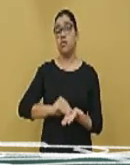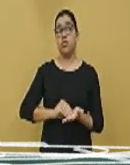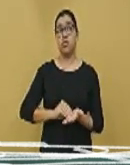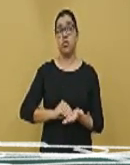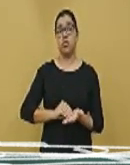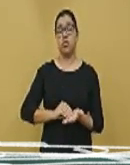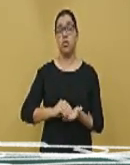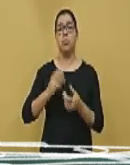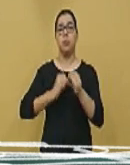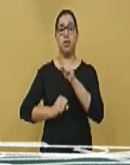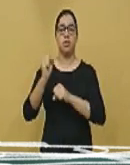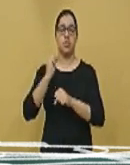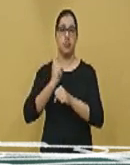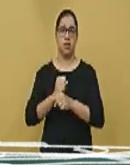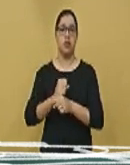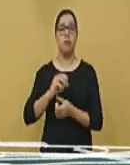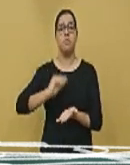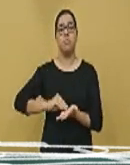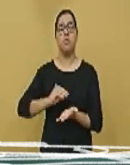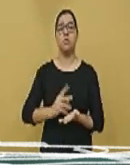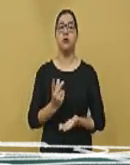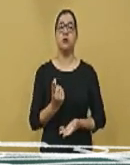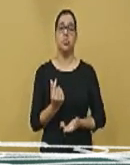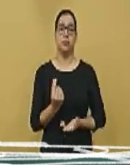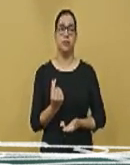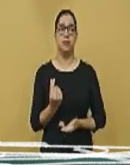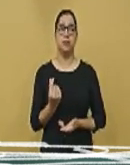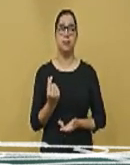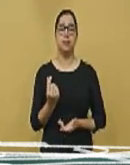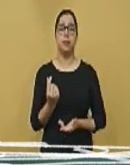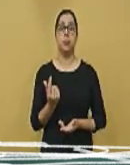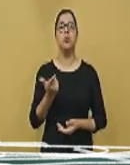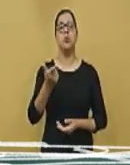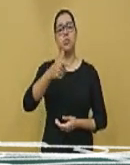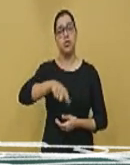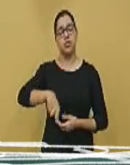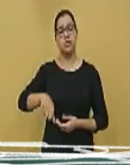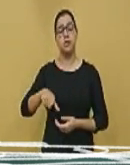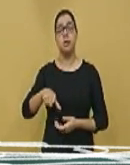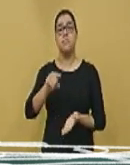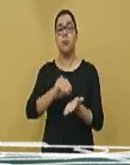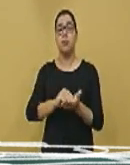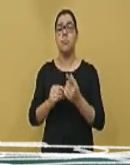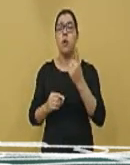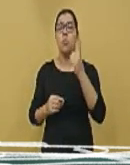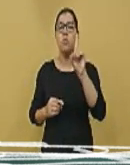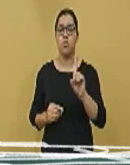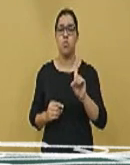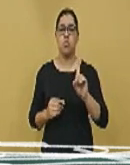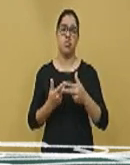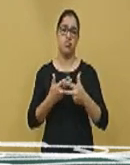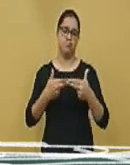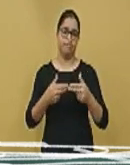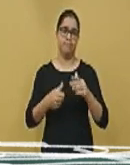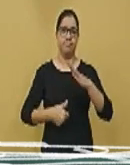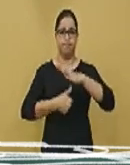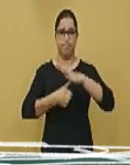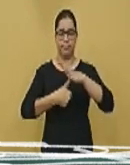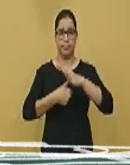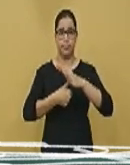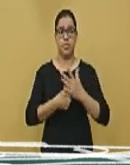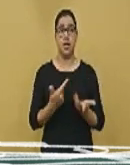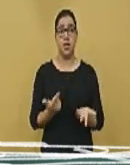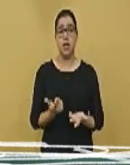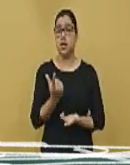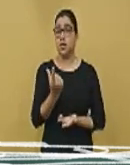ano passado, o dinheiro para a gente fazer a retomada da última obra inacabada, que é a da reitoria. E com esse dinheiro das